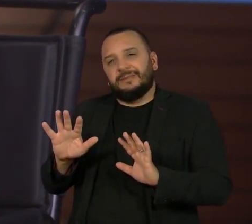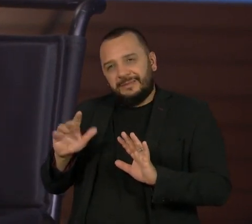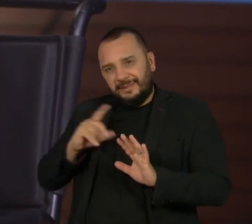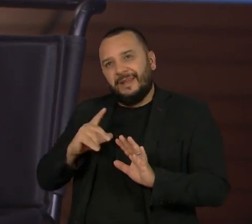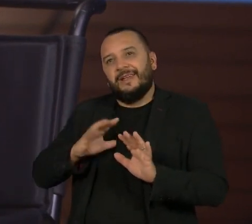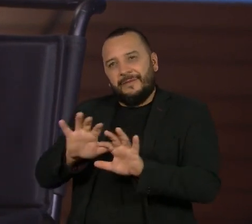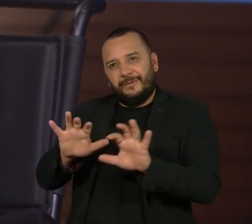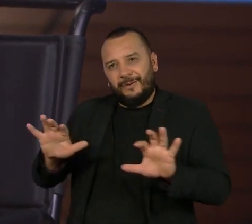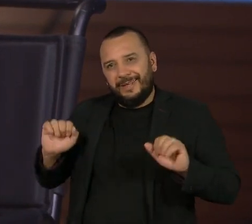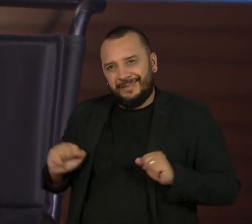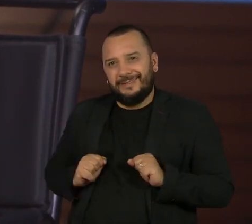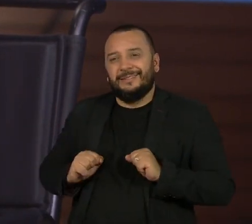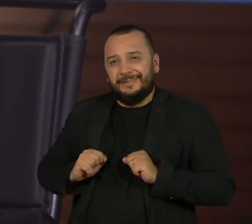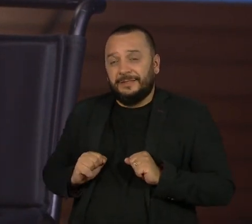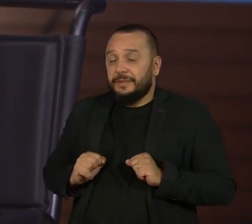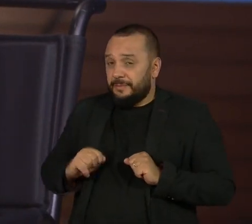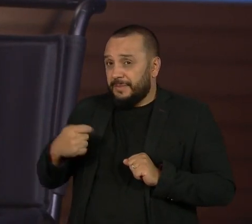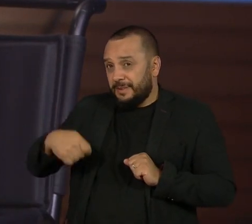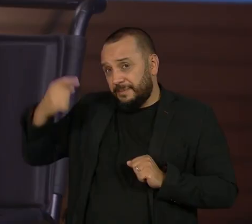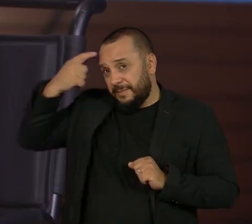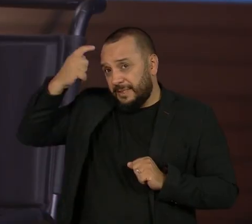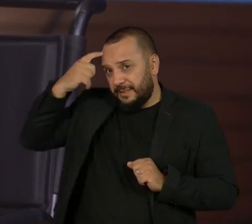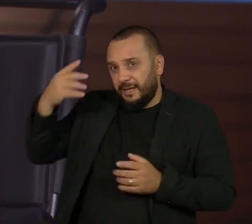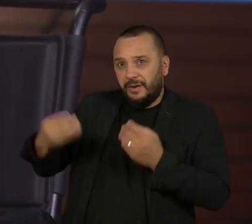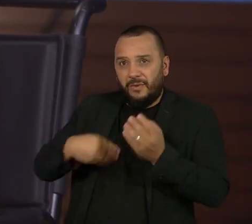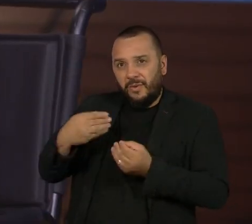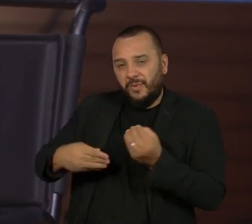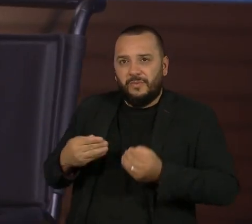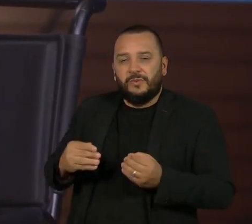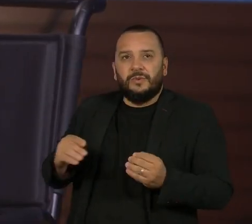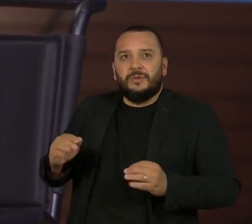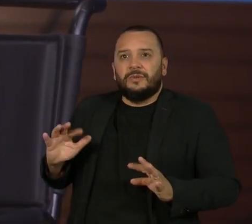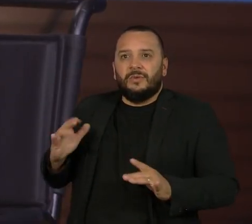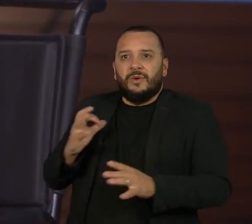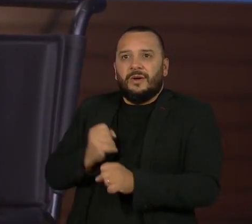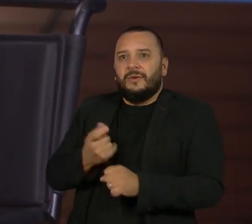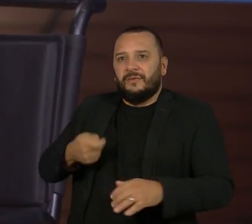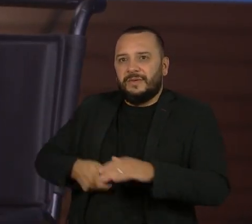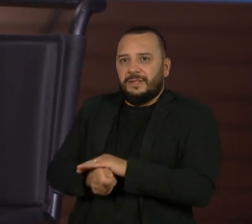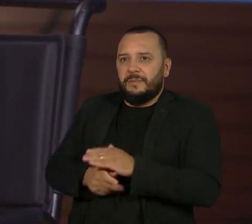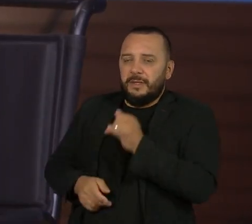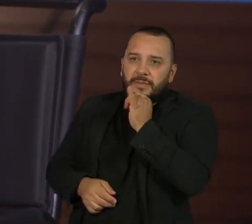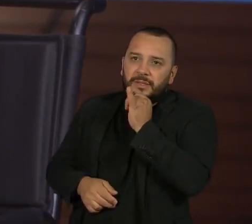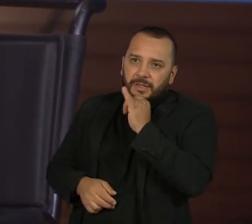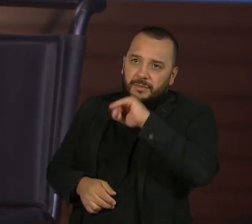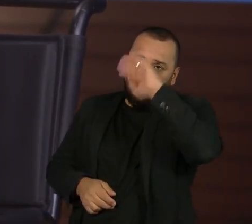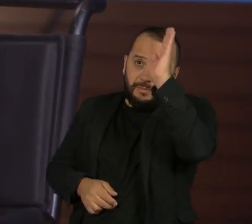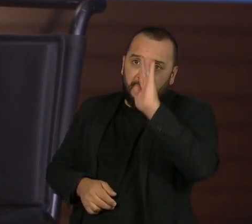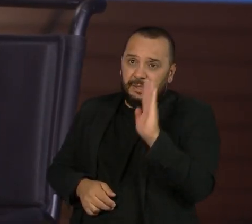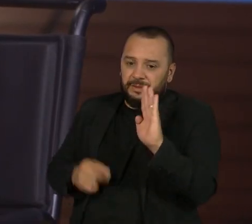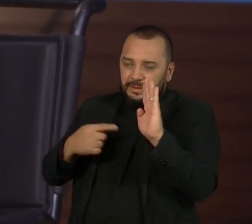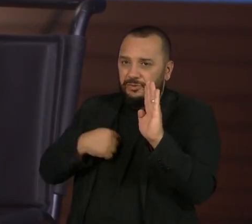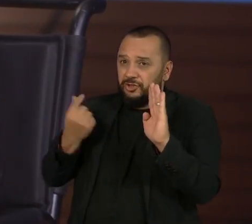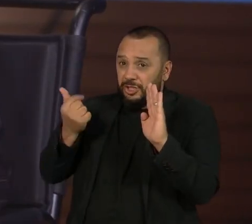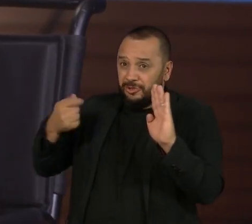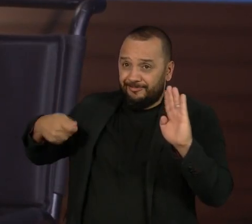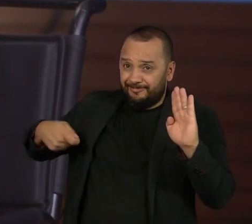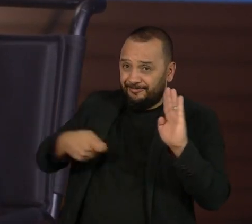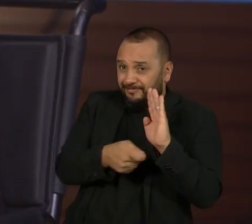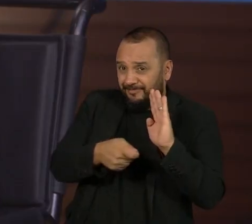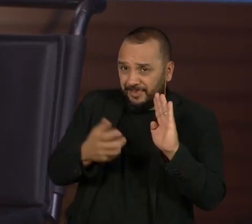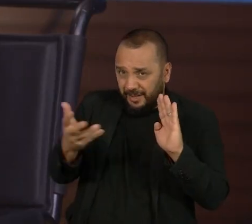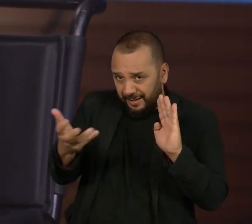observar nesse pacote do financiamento, né? Então, um país para receber esses recursos, e a gente está falando